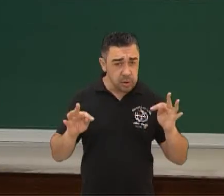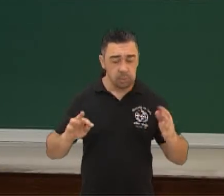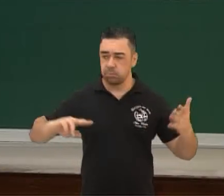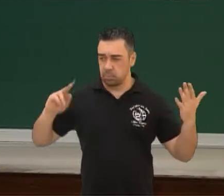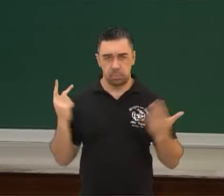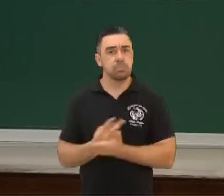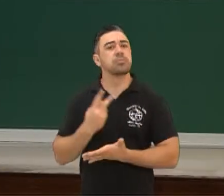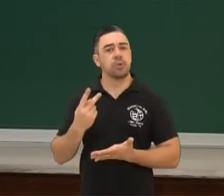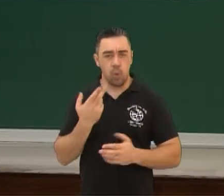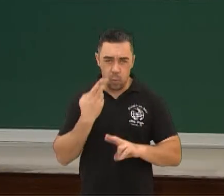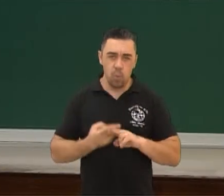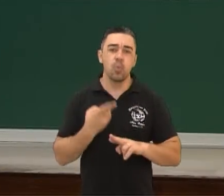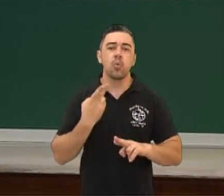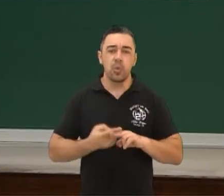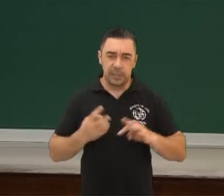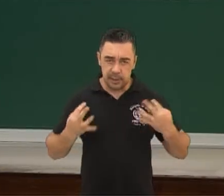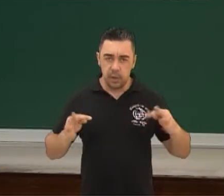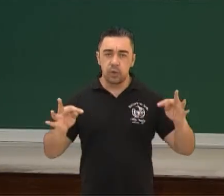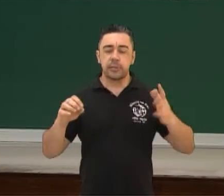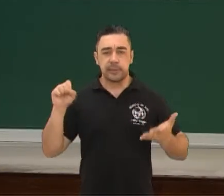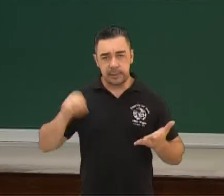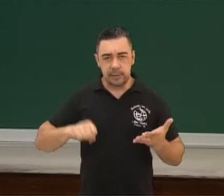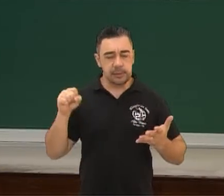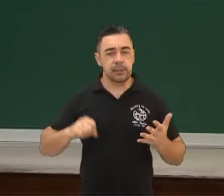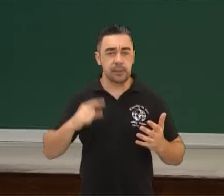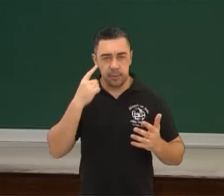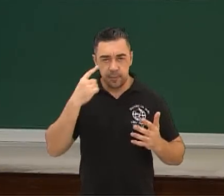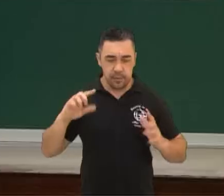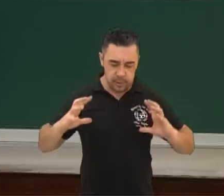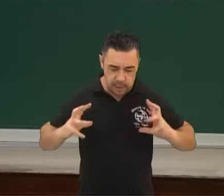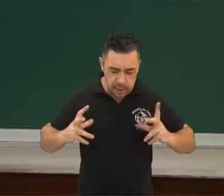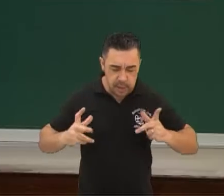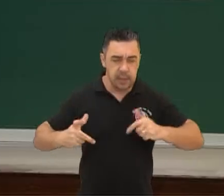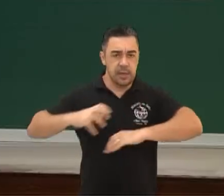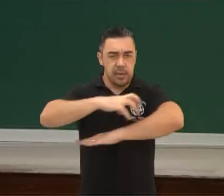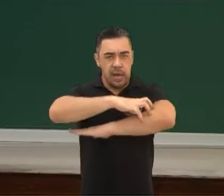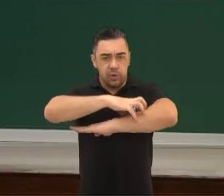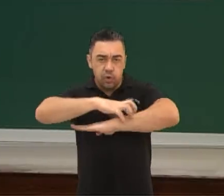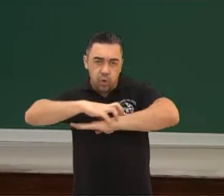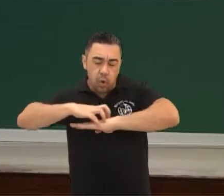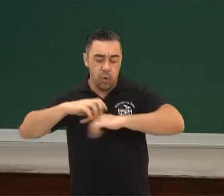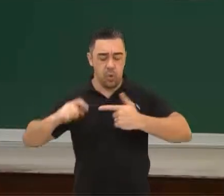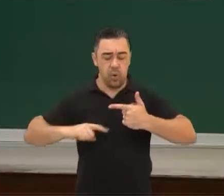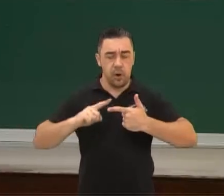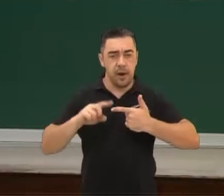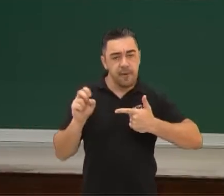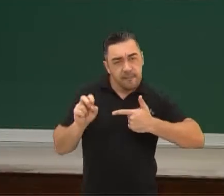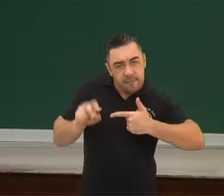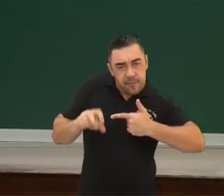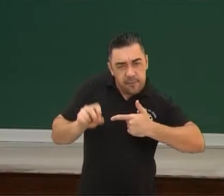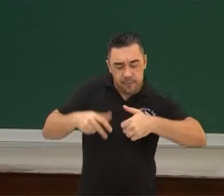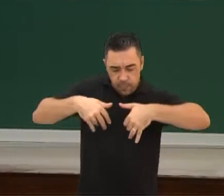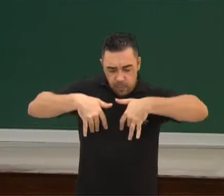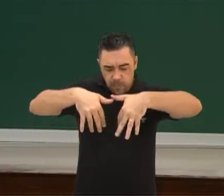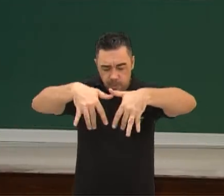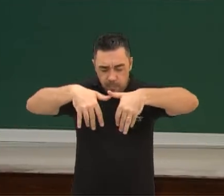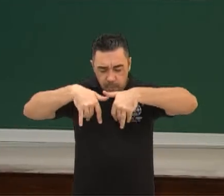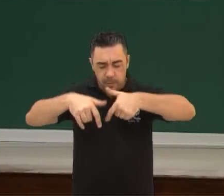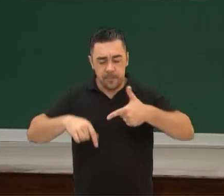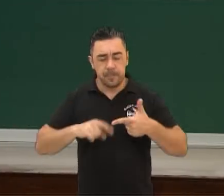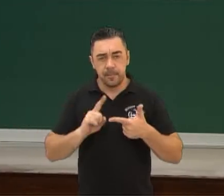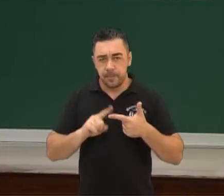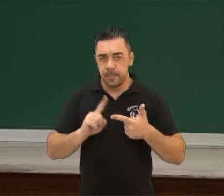Está errado. Ele utiliza sim a tecnologia. Nós vamos ter a utilização de fertilizantes, de agrotóxicos,